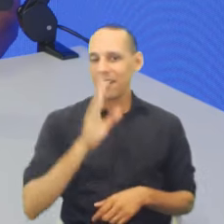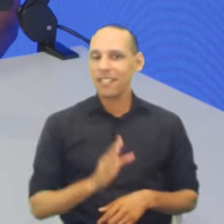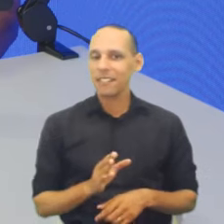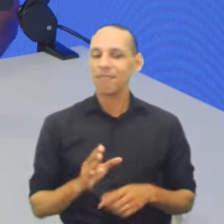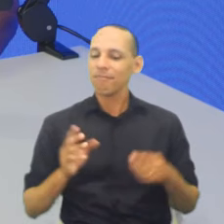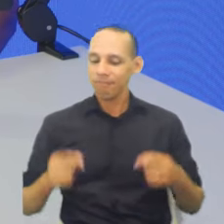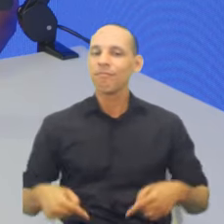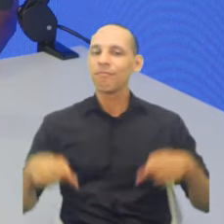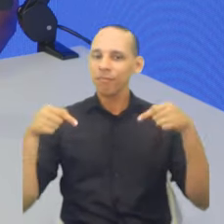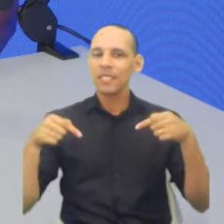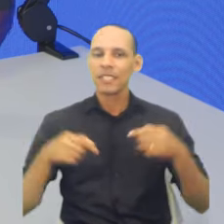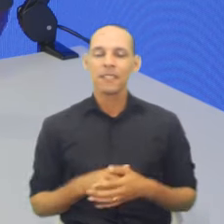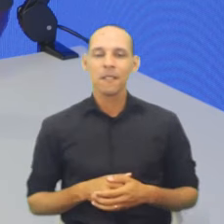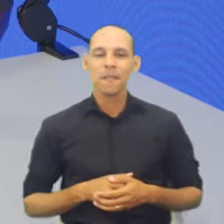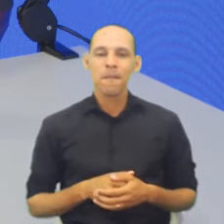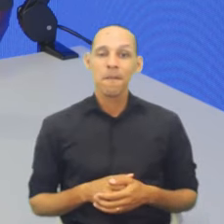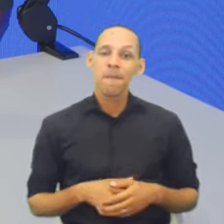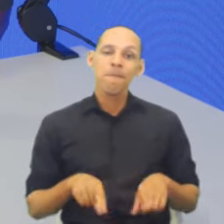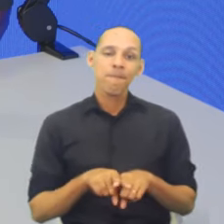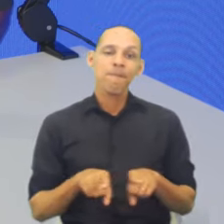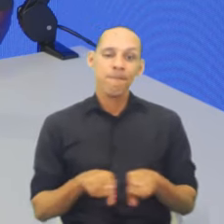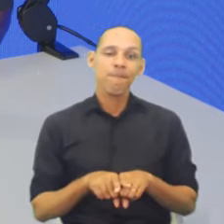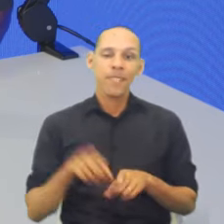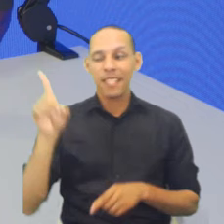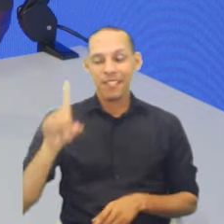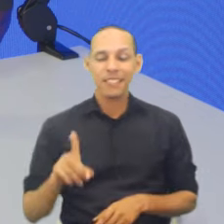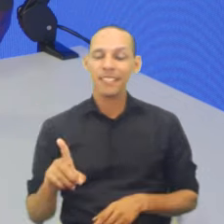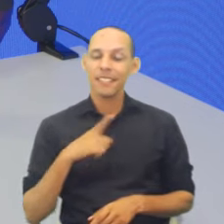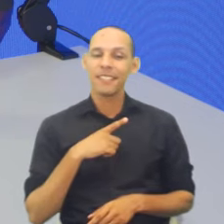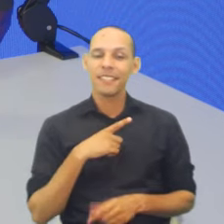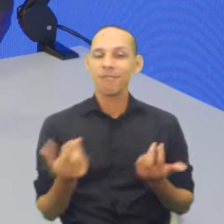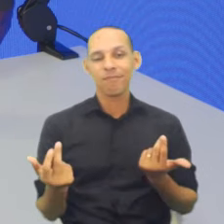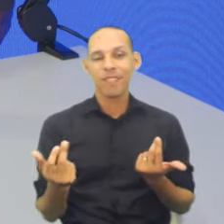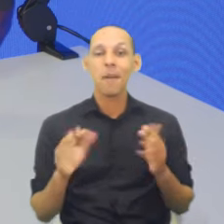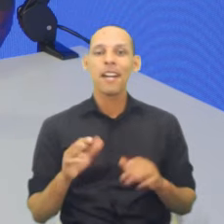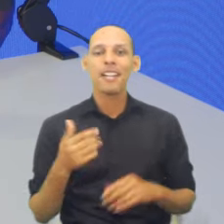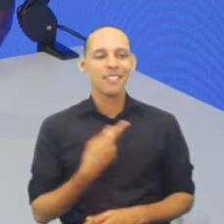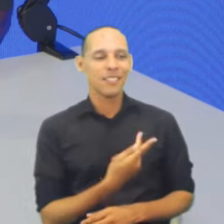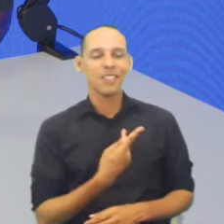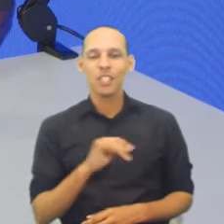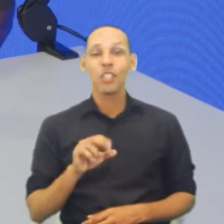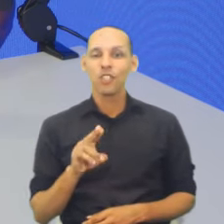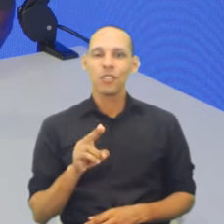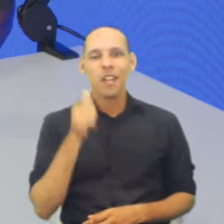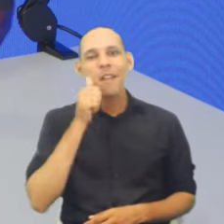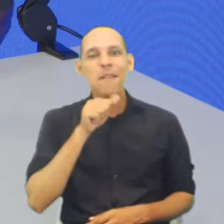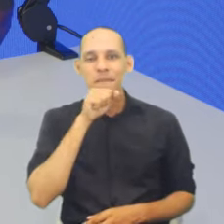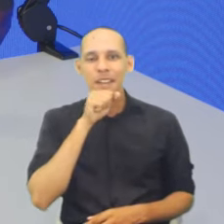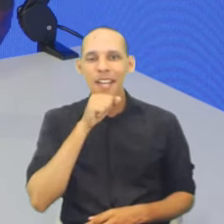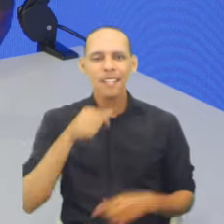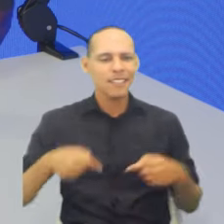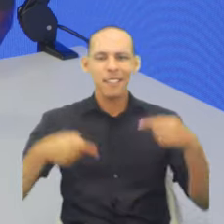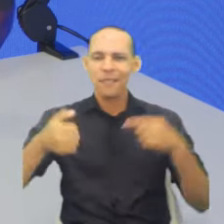desafiador eh assim como ter deficiência é desafiador mas eu e a Ju somos mães e ser mãe é mais desafiador do que